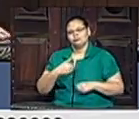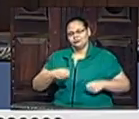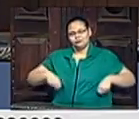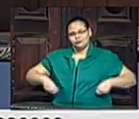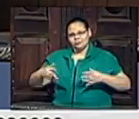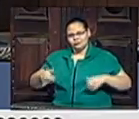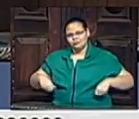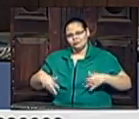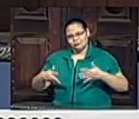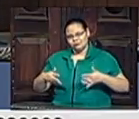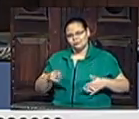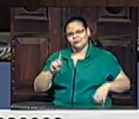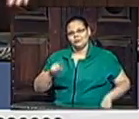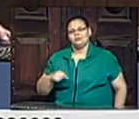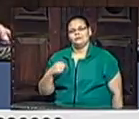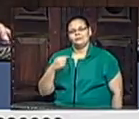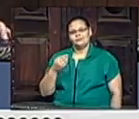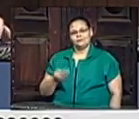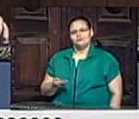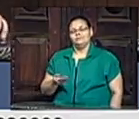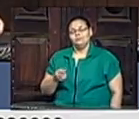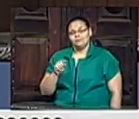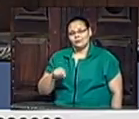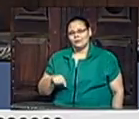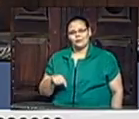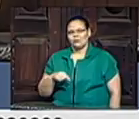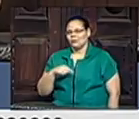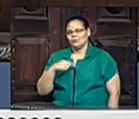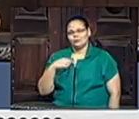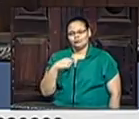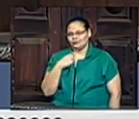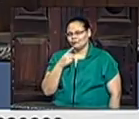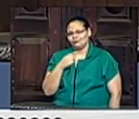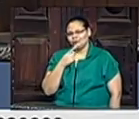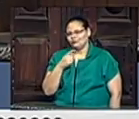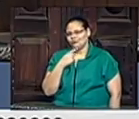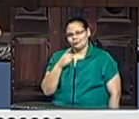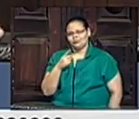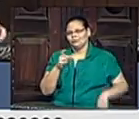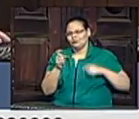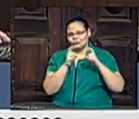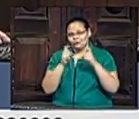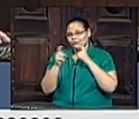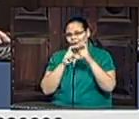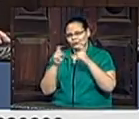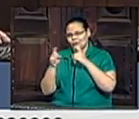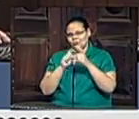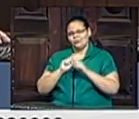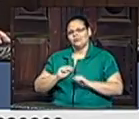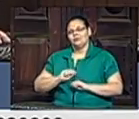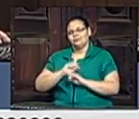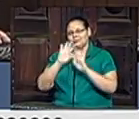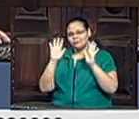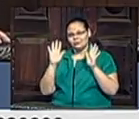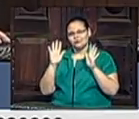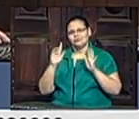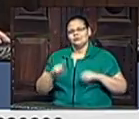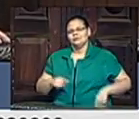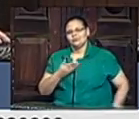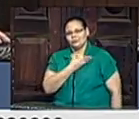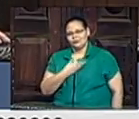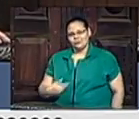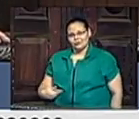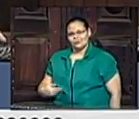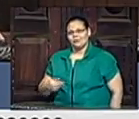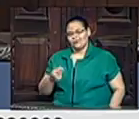vagas, principalmente aqui nesse Menezes Cortes. Ele não consegue discutir uma transparência pública